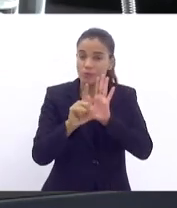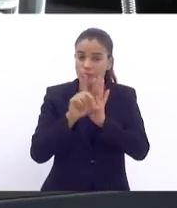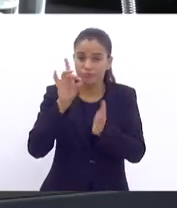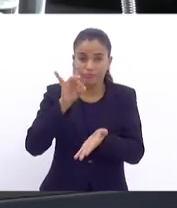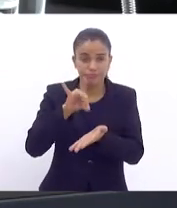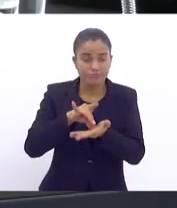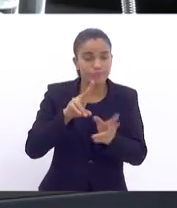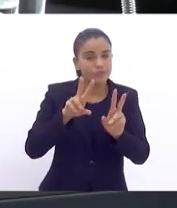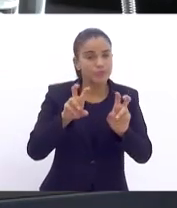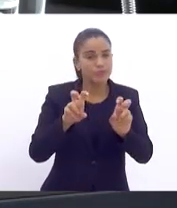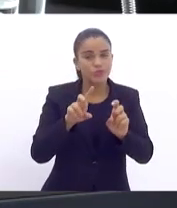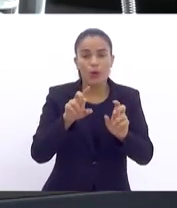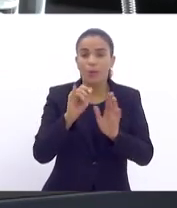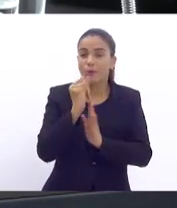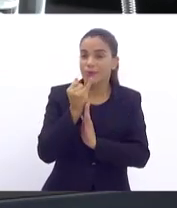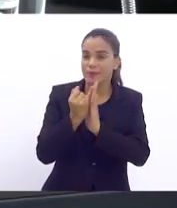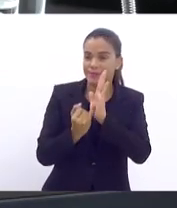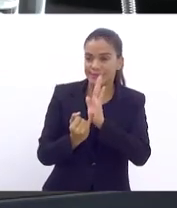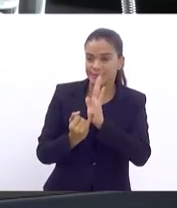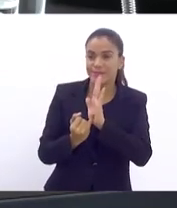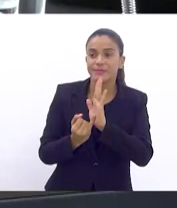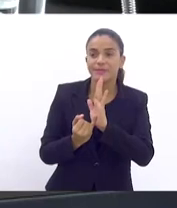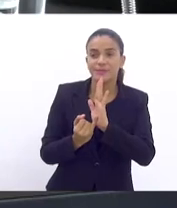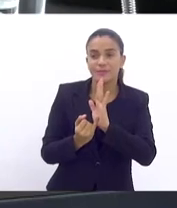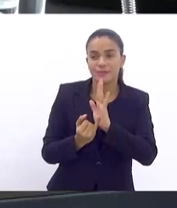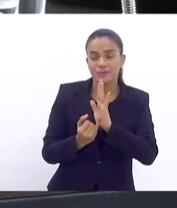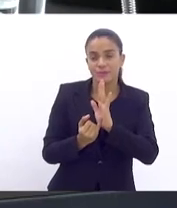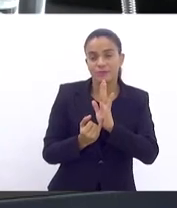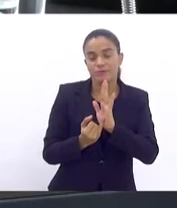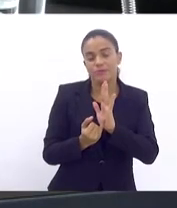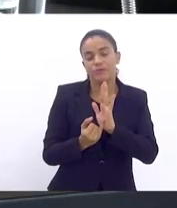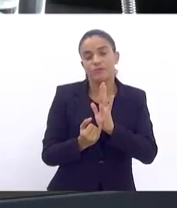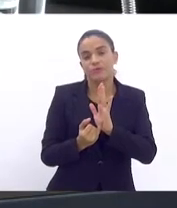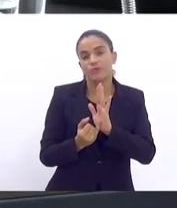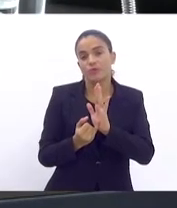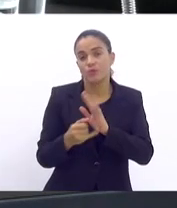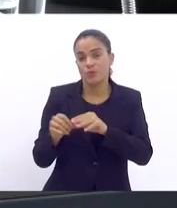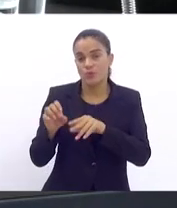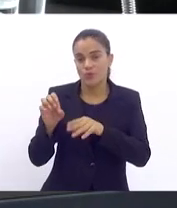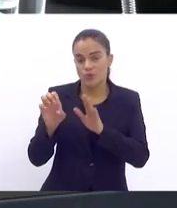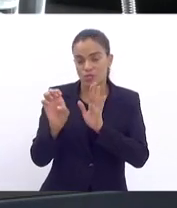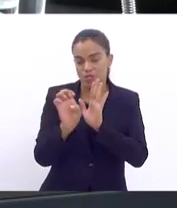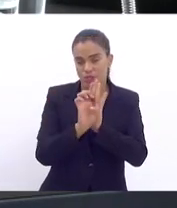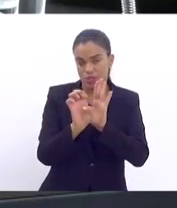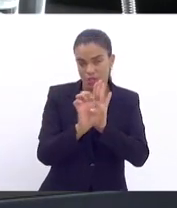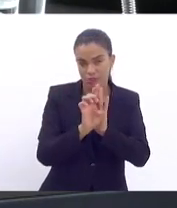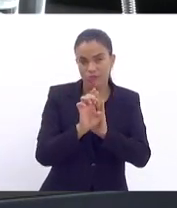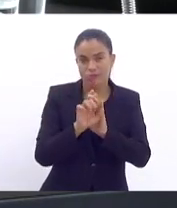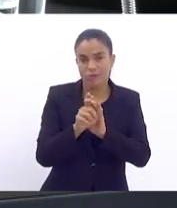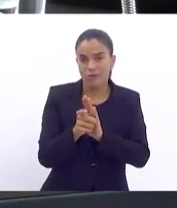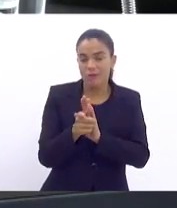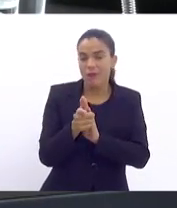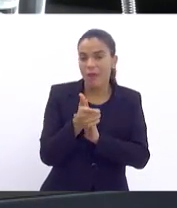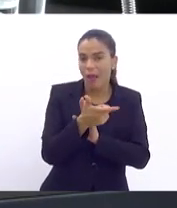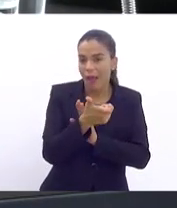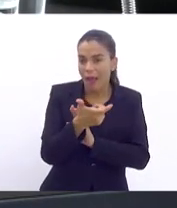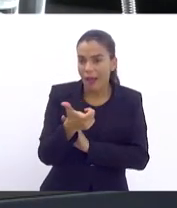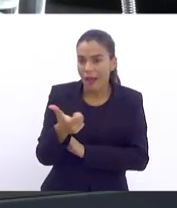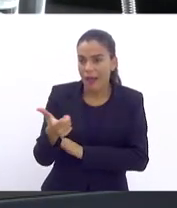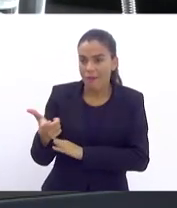a um inciso do estatuto de armas e